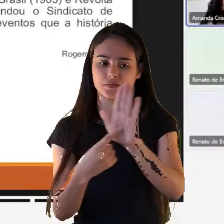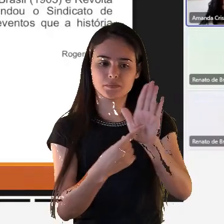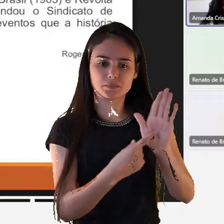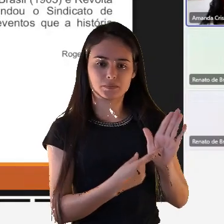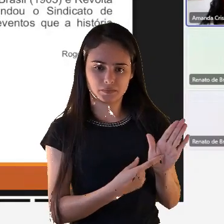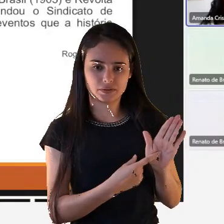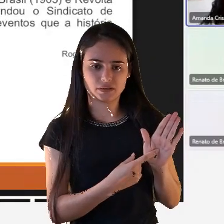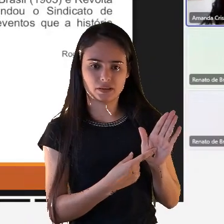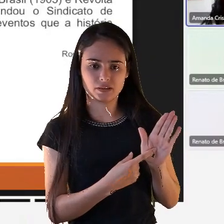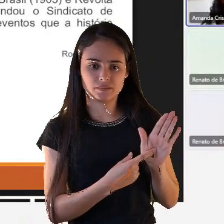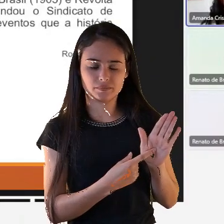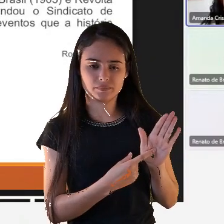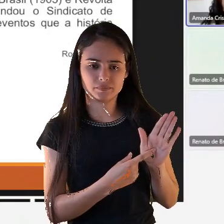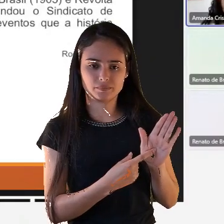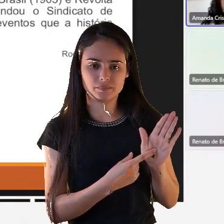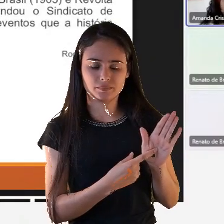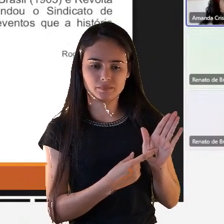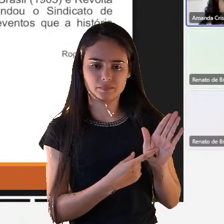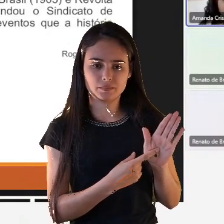século XIX,